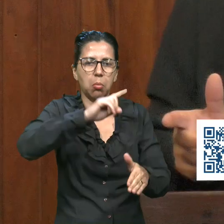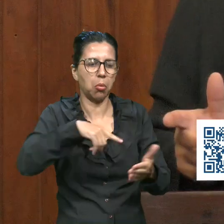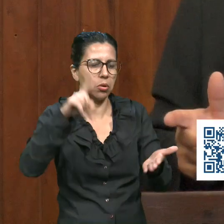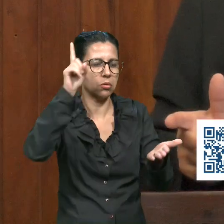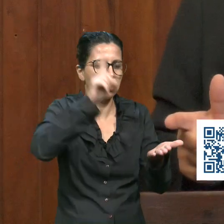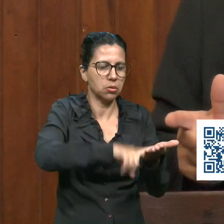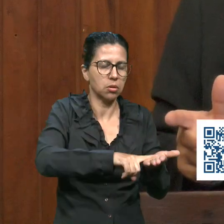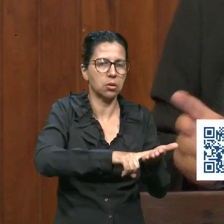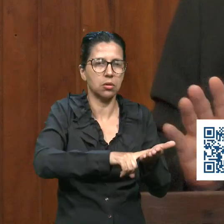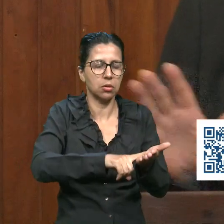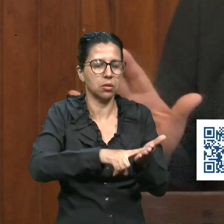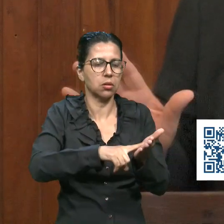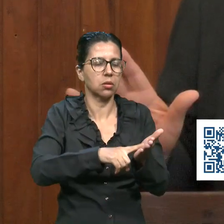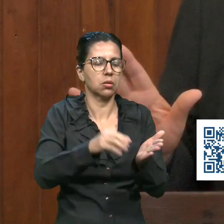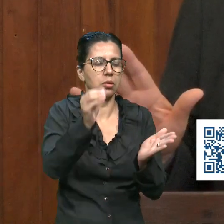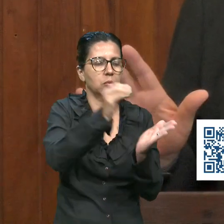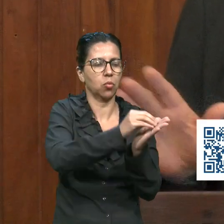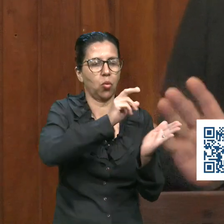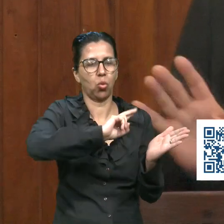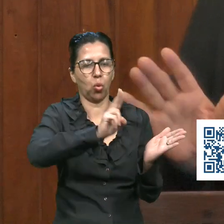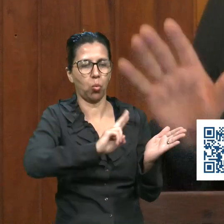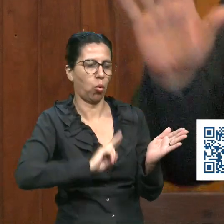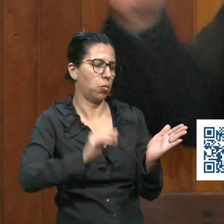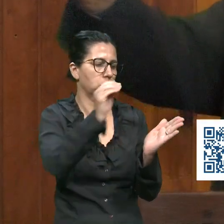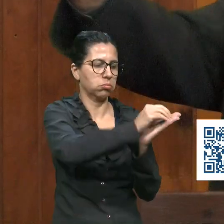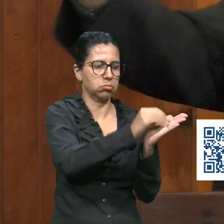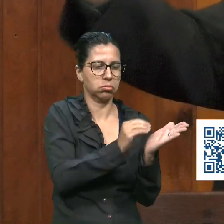agora? E agora? Bom,